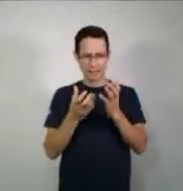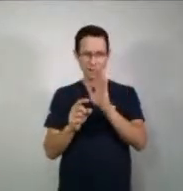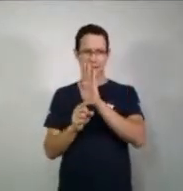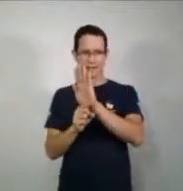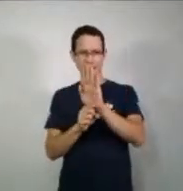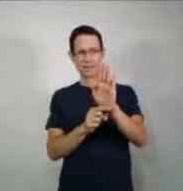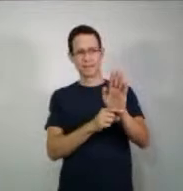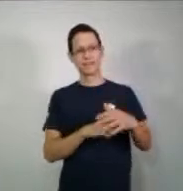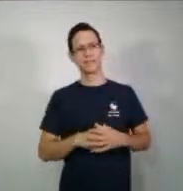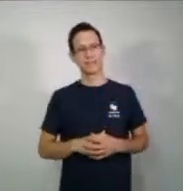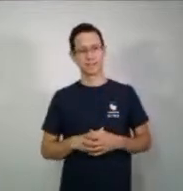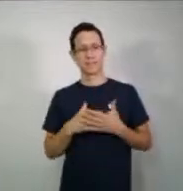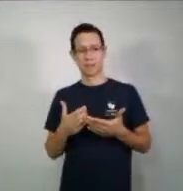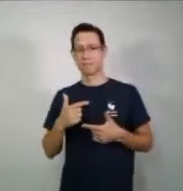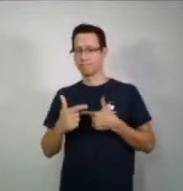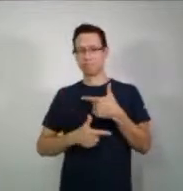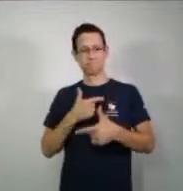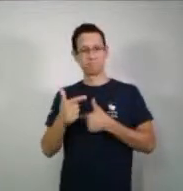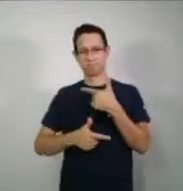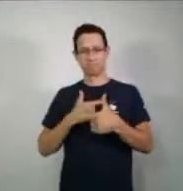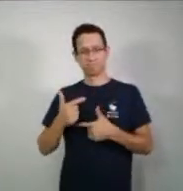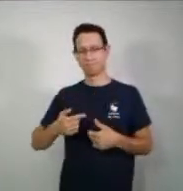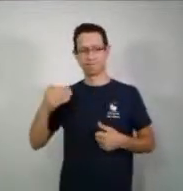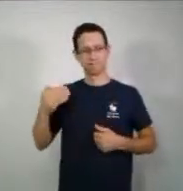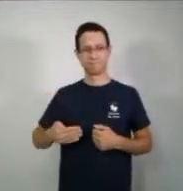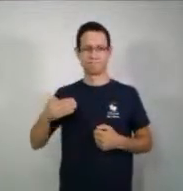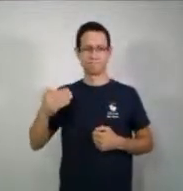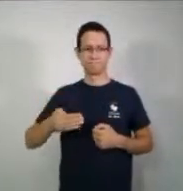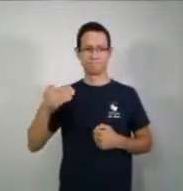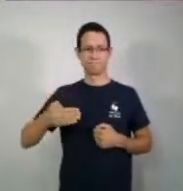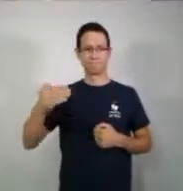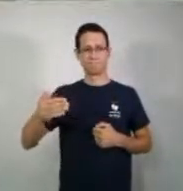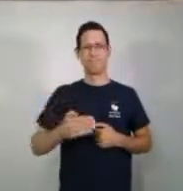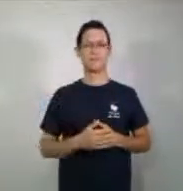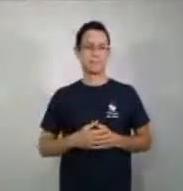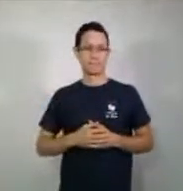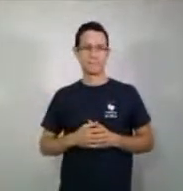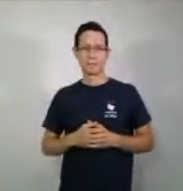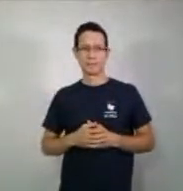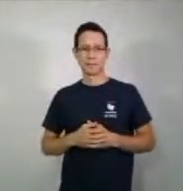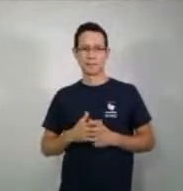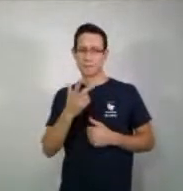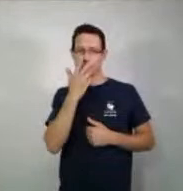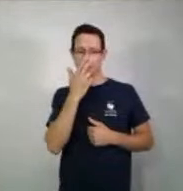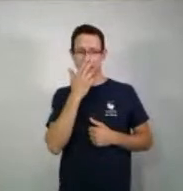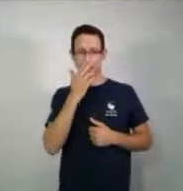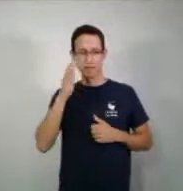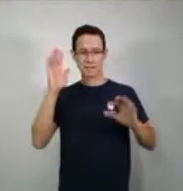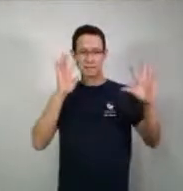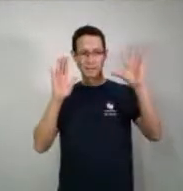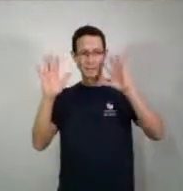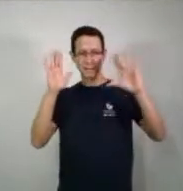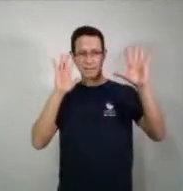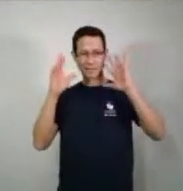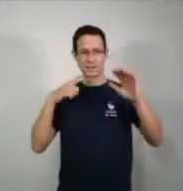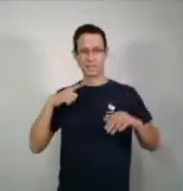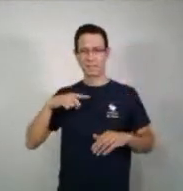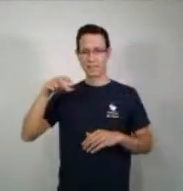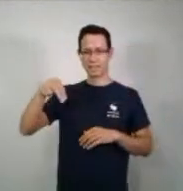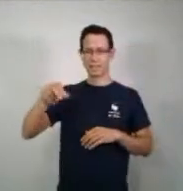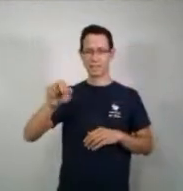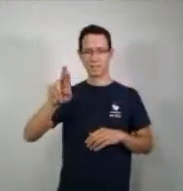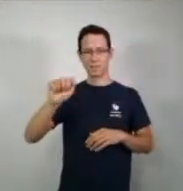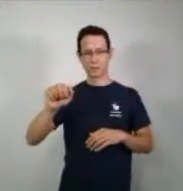né, incansável. Eu acho que ele estava incansavelmente, por isso que, assim, as memórias que tem a Nora, Cora,